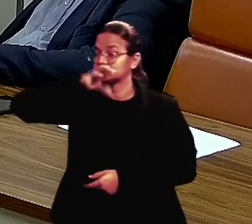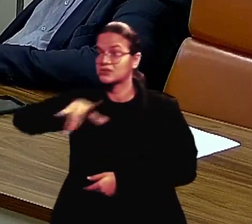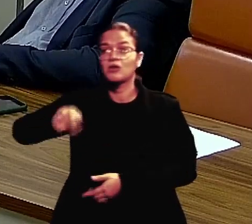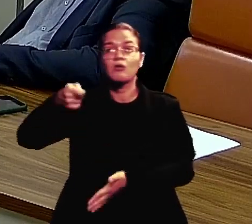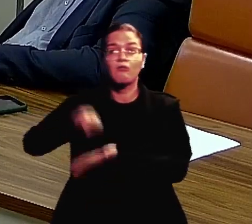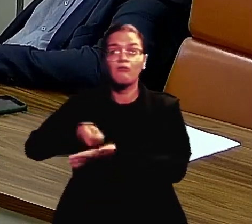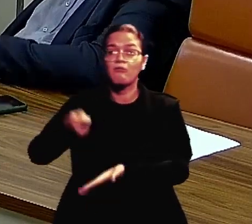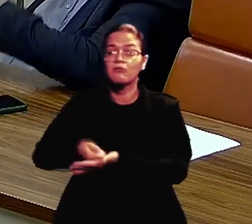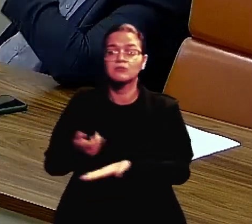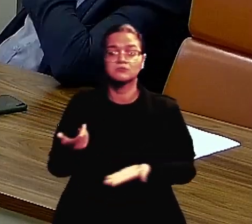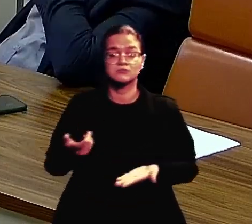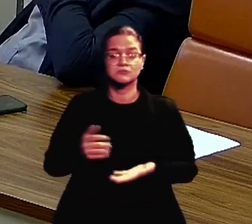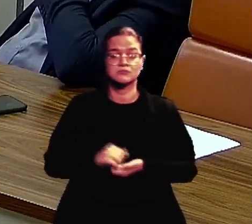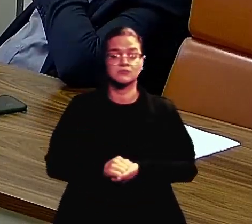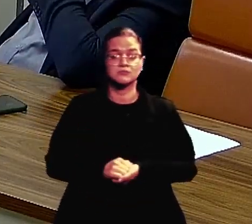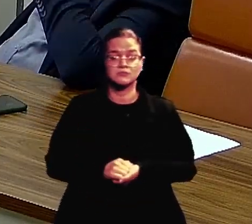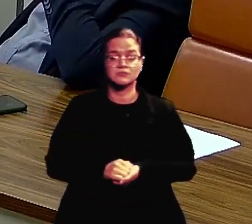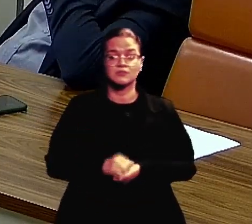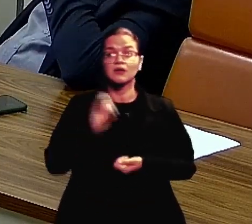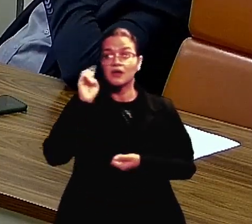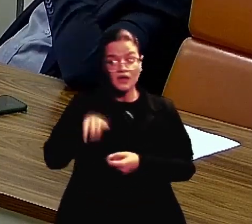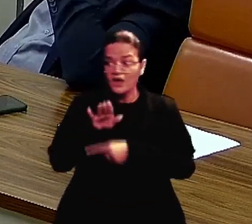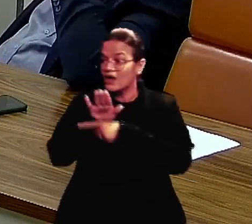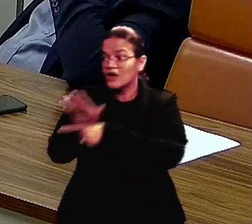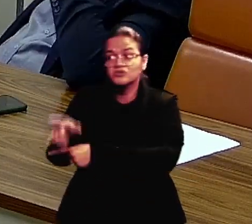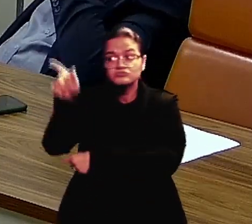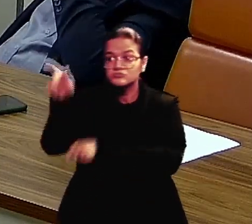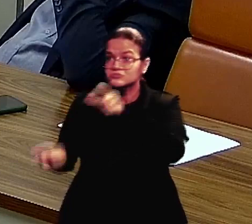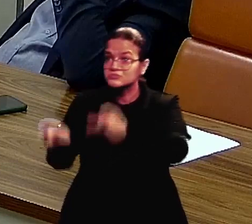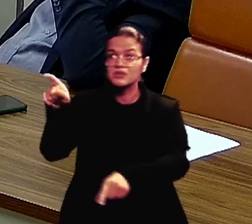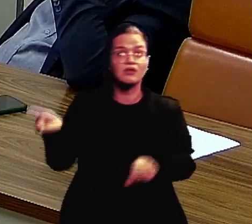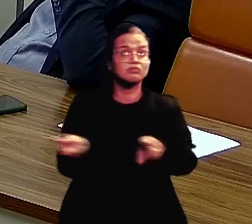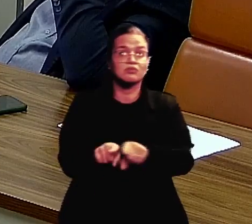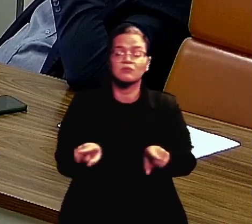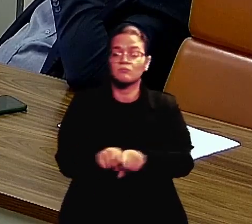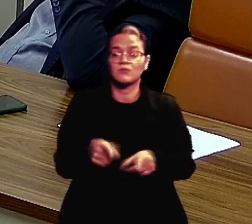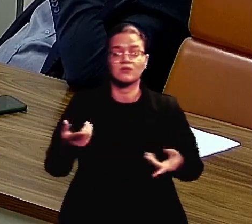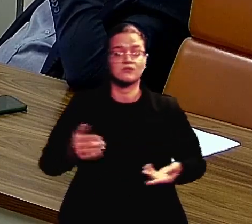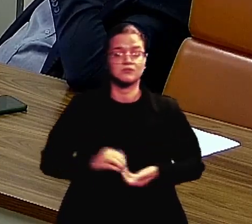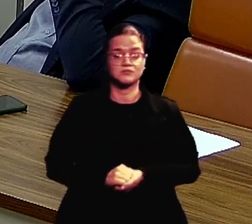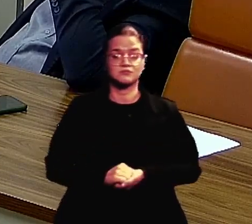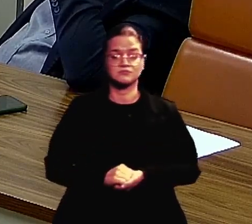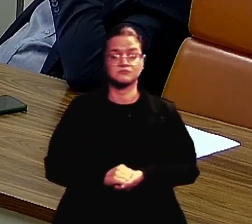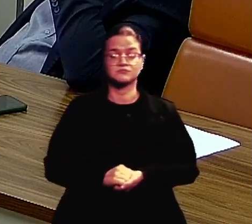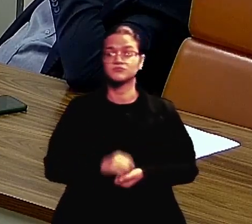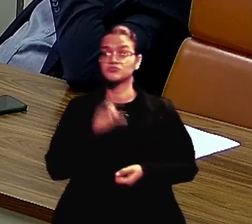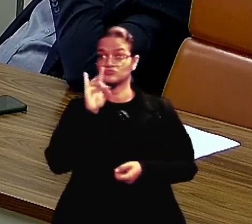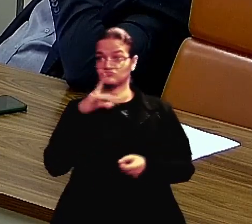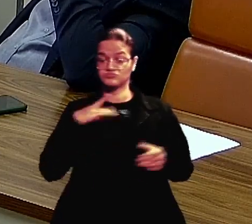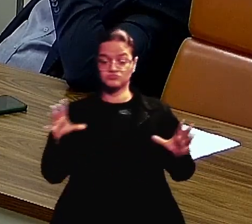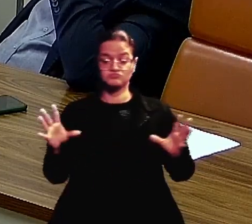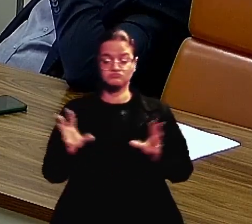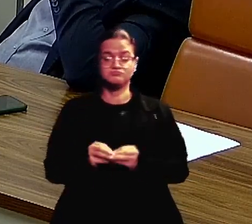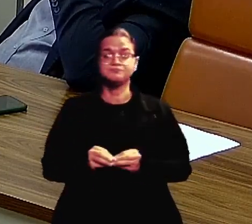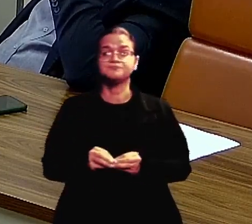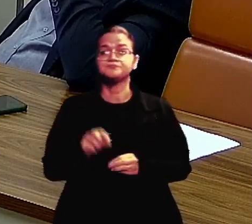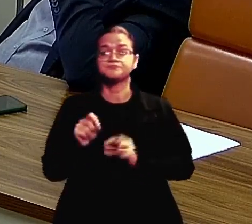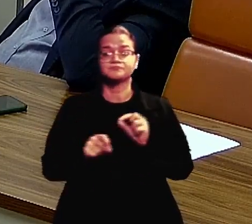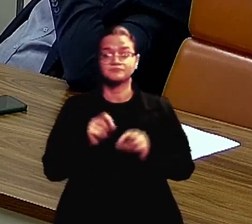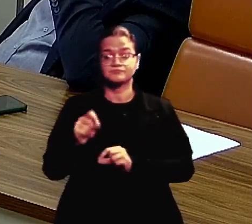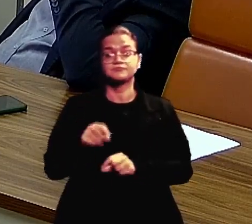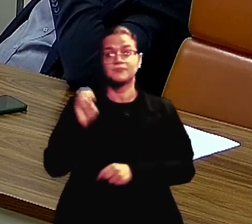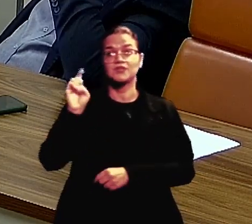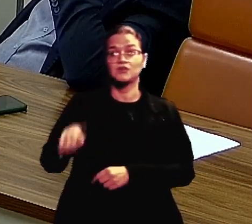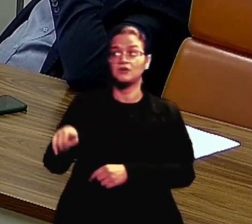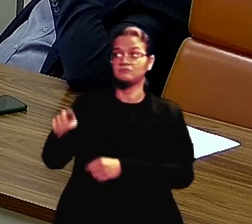ele é obrigado a fazer. Só uma parte nesse sentido, sabe? Porque é conteúdo mesmo. Só para concluir, senhor presidente,